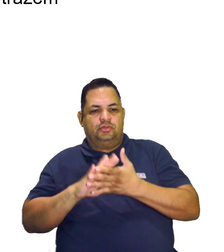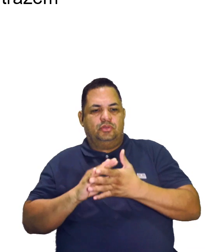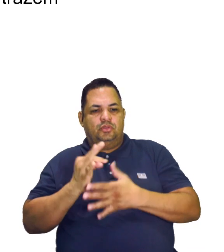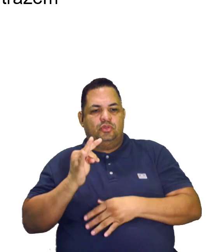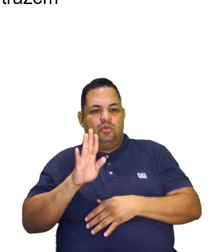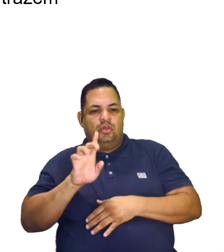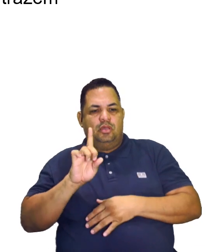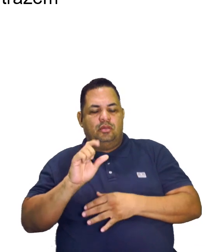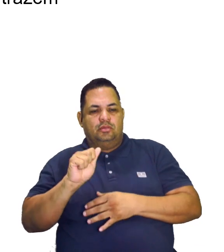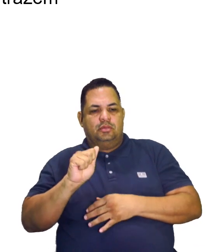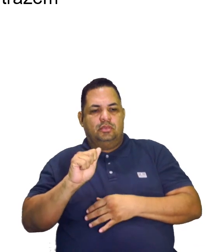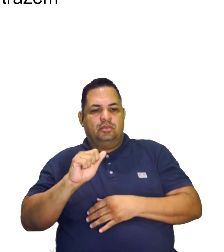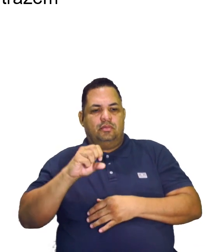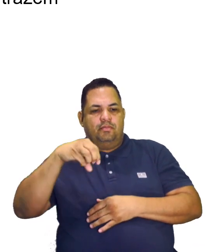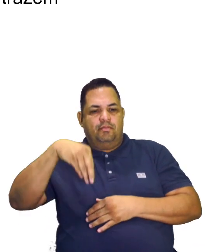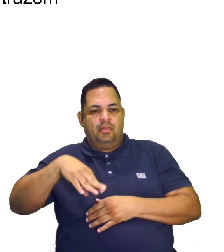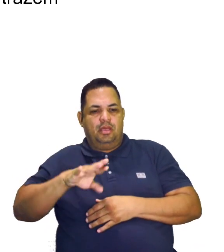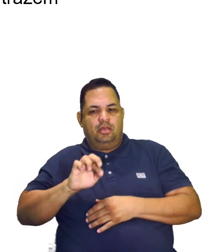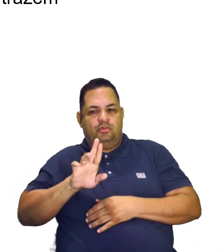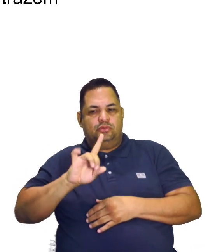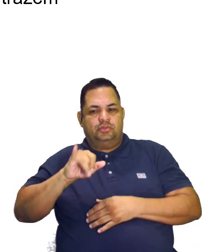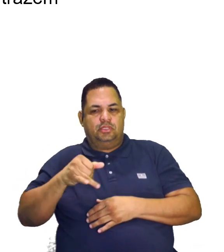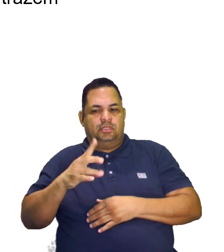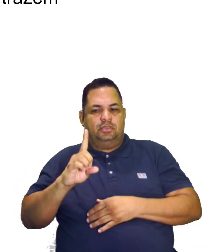toada, marujada?